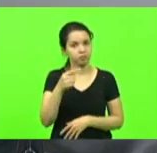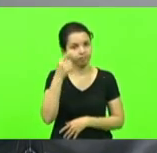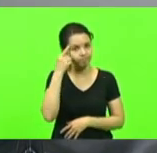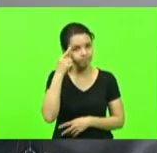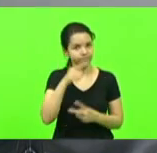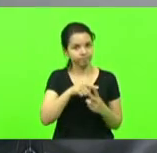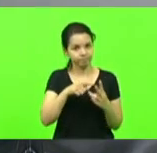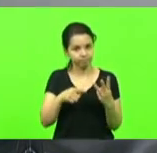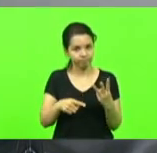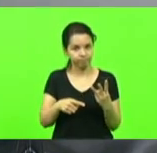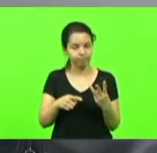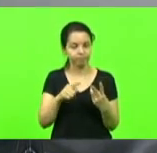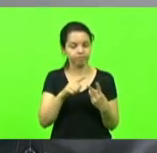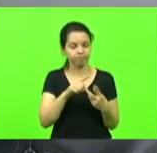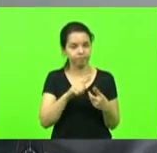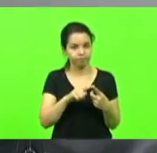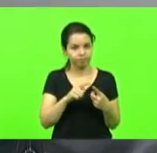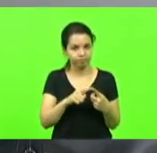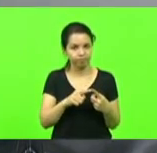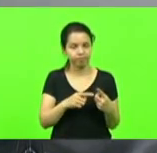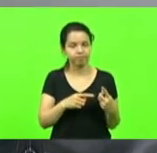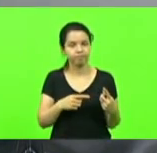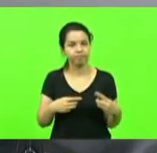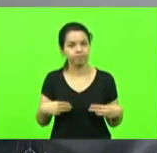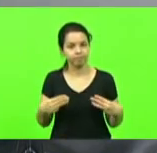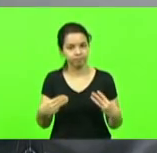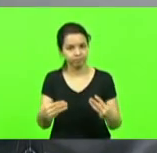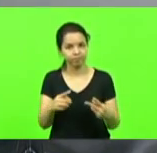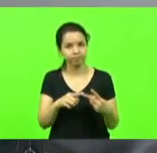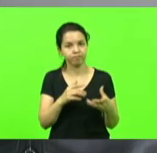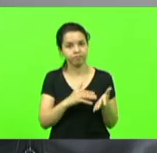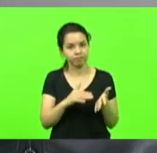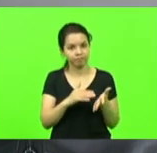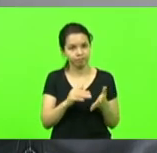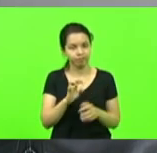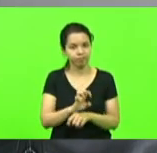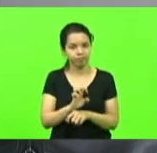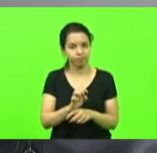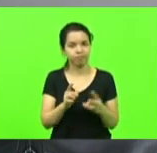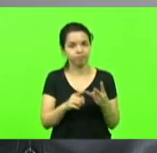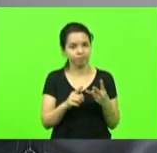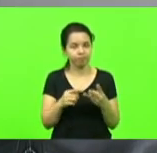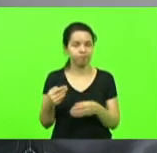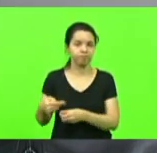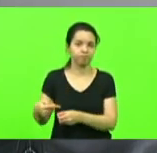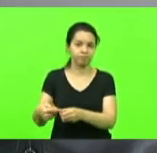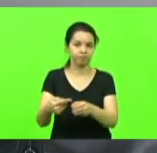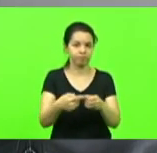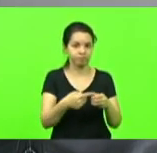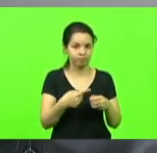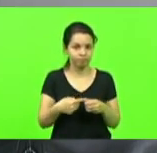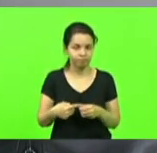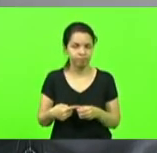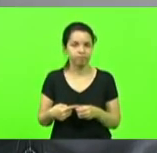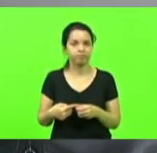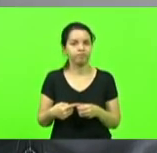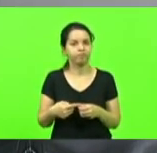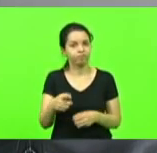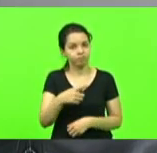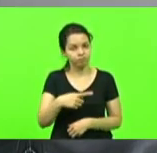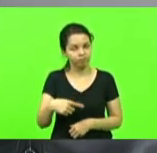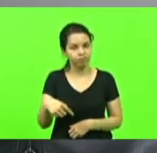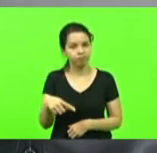Ministério, Secretaria de Estado e municípios. Aí é que eu acho que demandaria